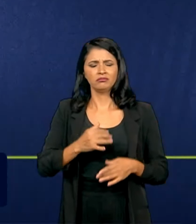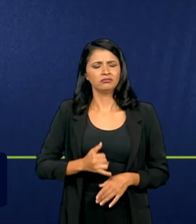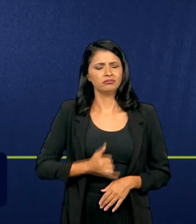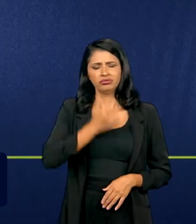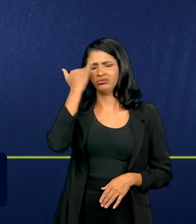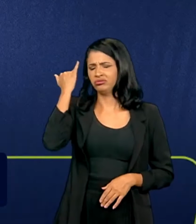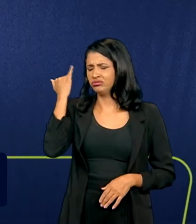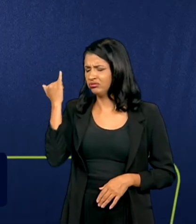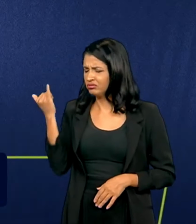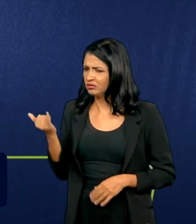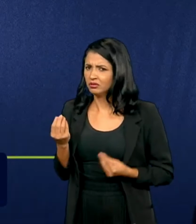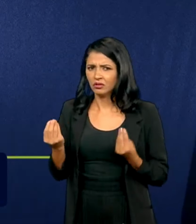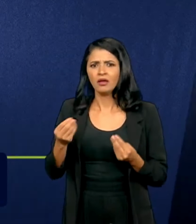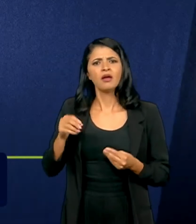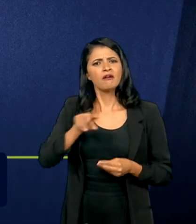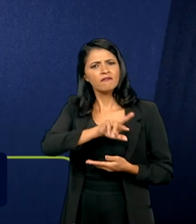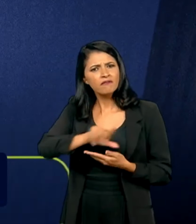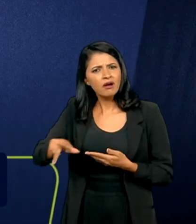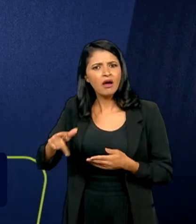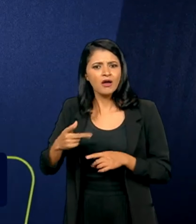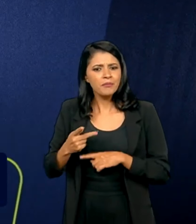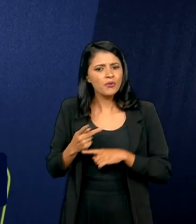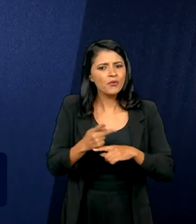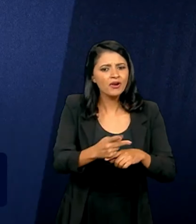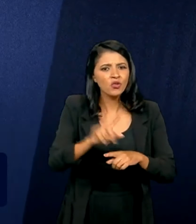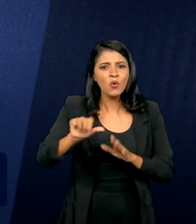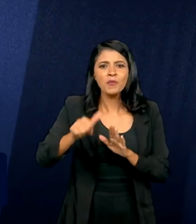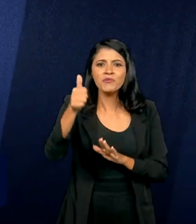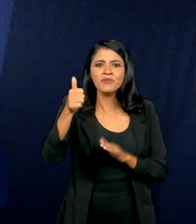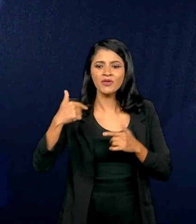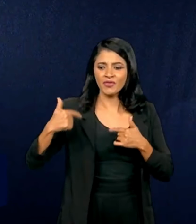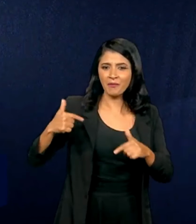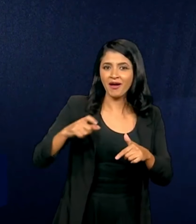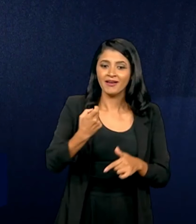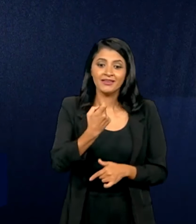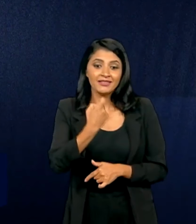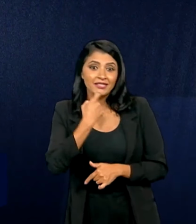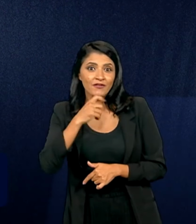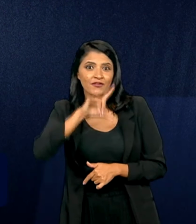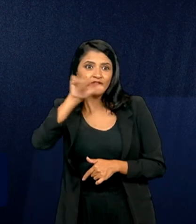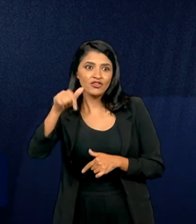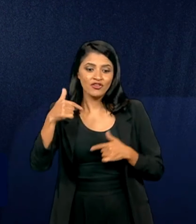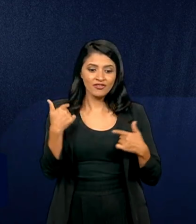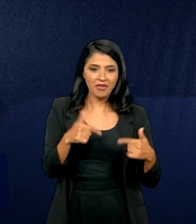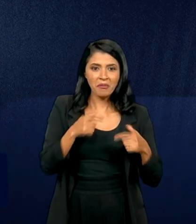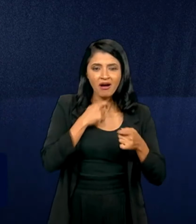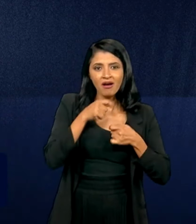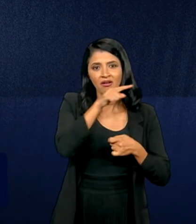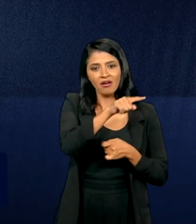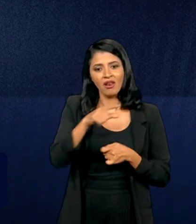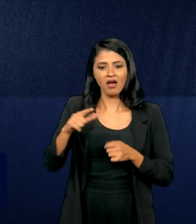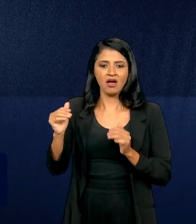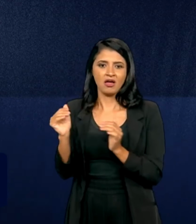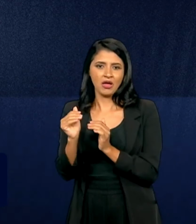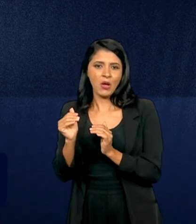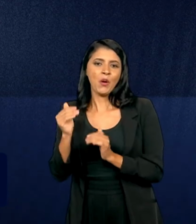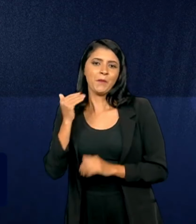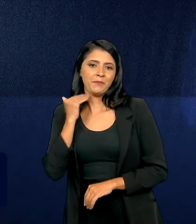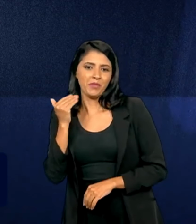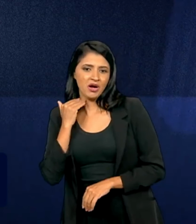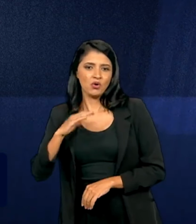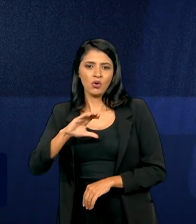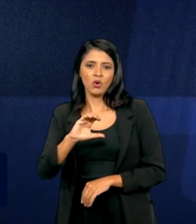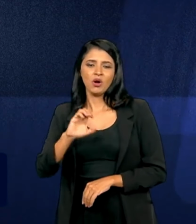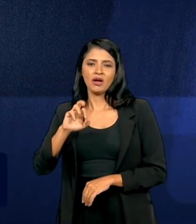tragédia. Muitos estavam ali em busca do primeiro emprego. Sexta-feira era o dia de entrevistas de emprego lá no Banco Crefisul. A 4ª Companhia,